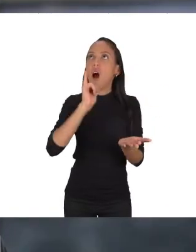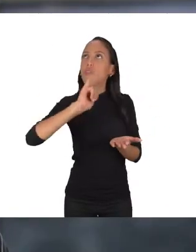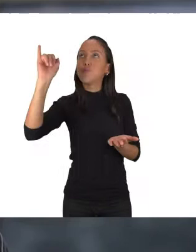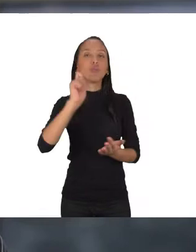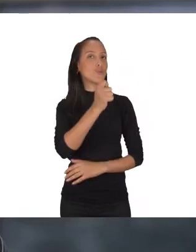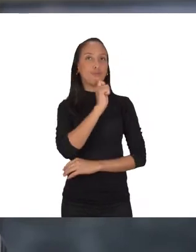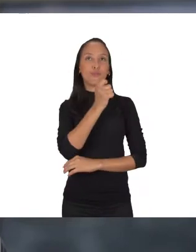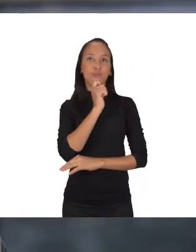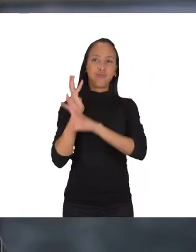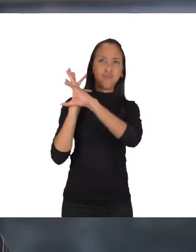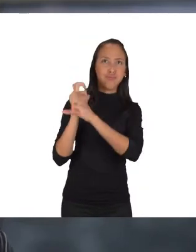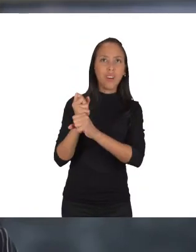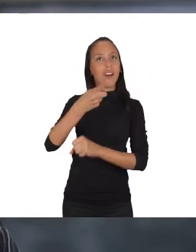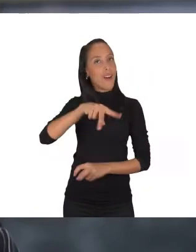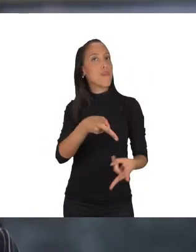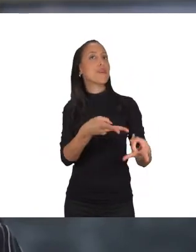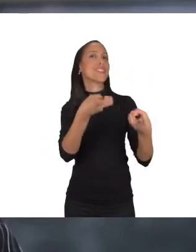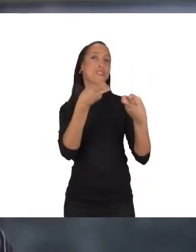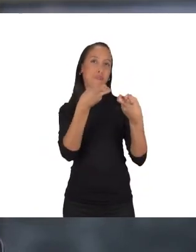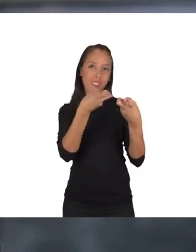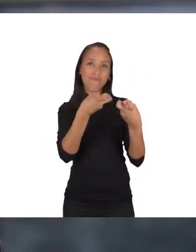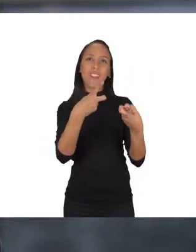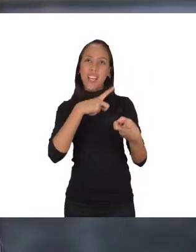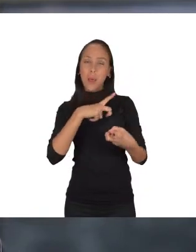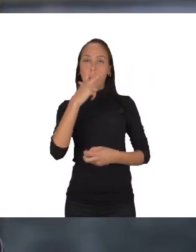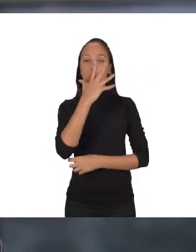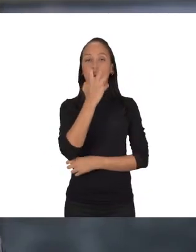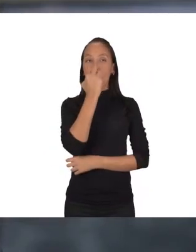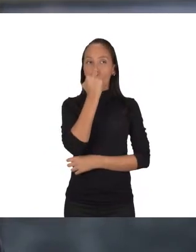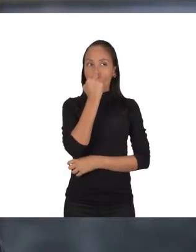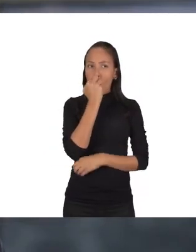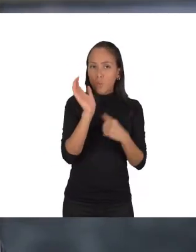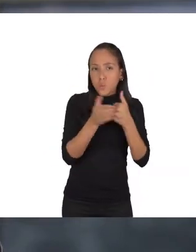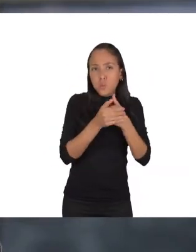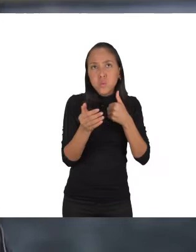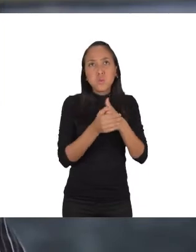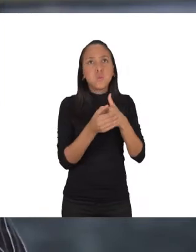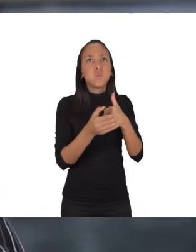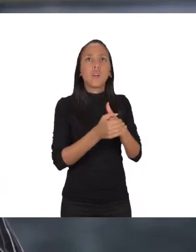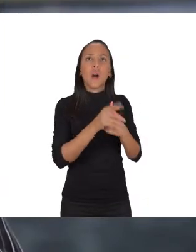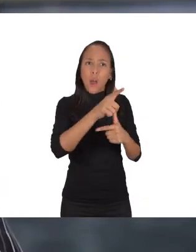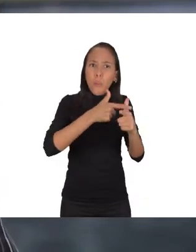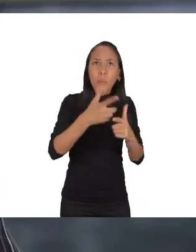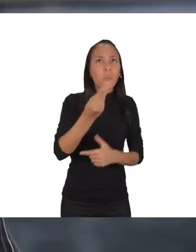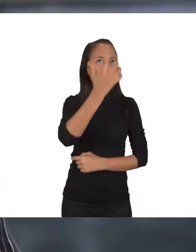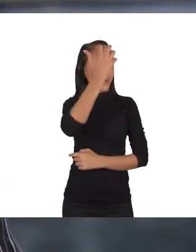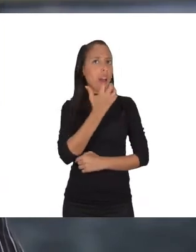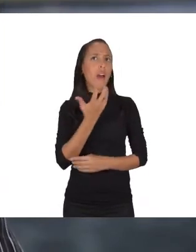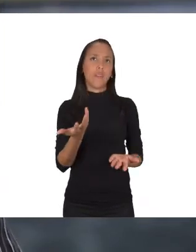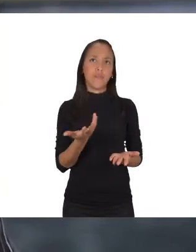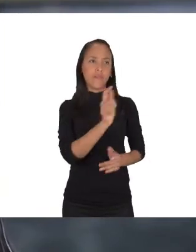é para percebermos como há uma omissão e um ocultamento desse problema que é gravíssimo.